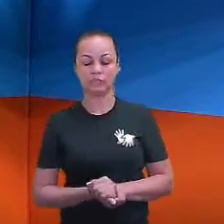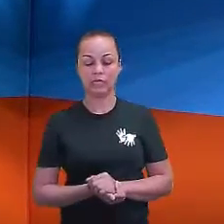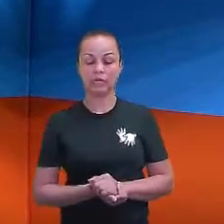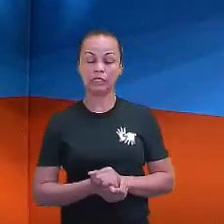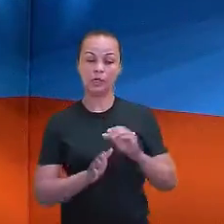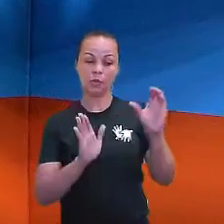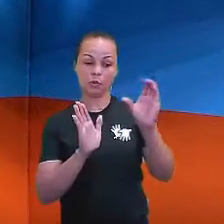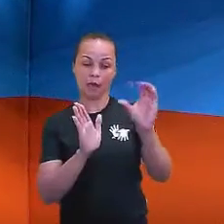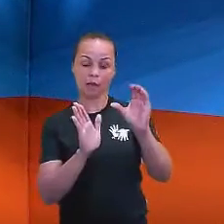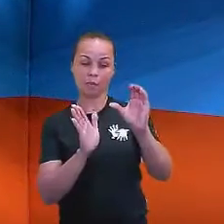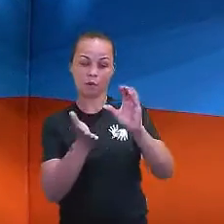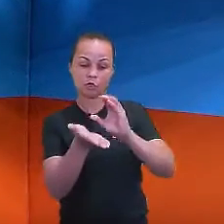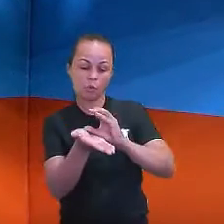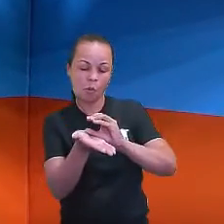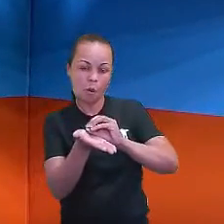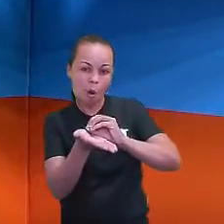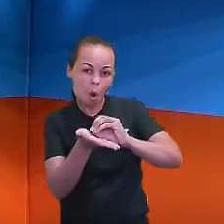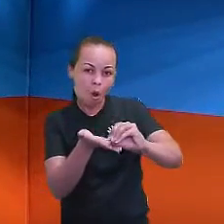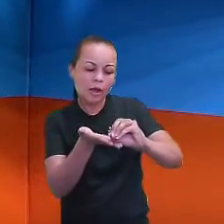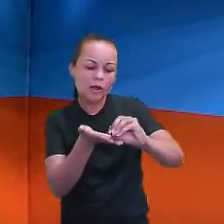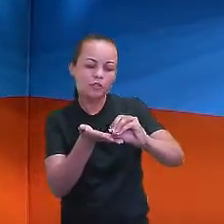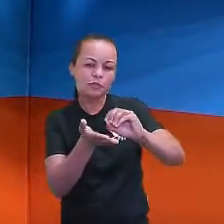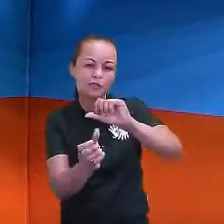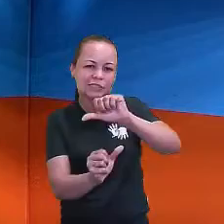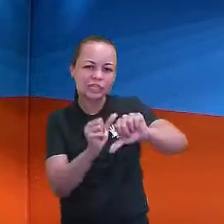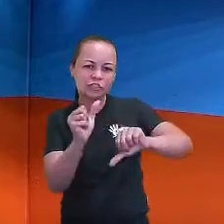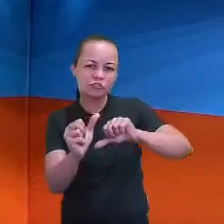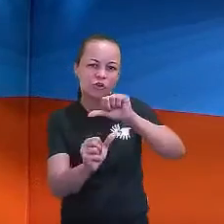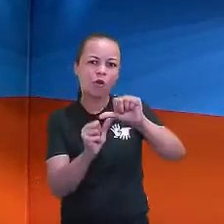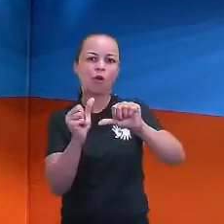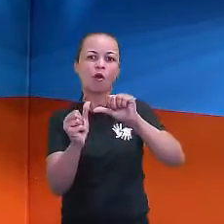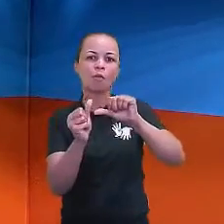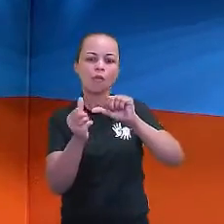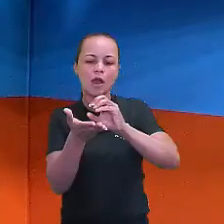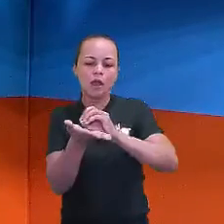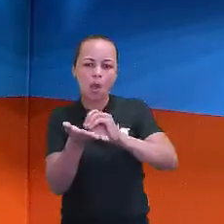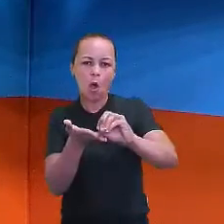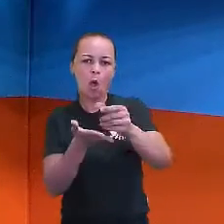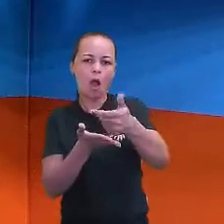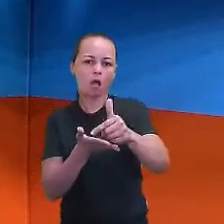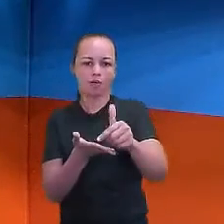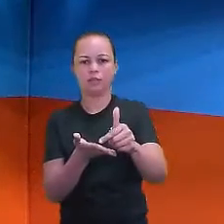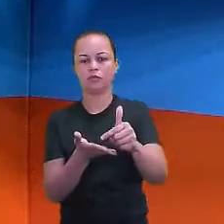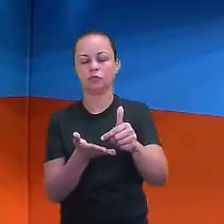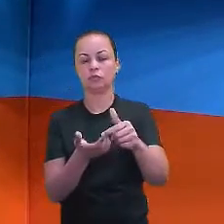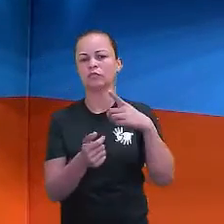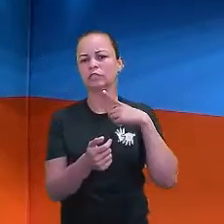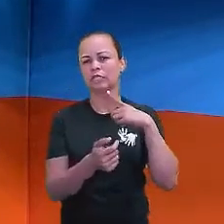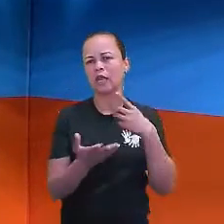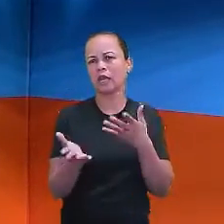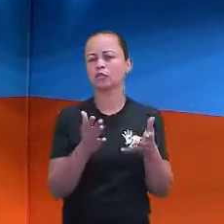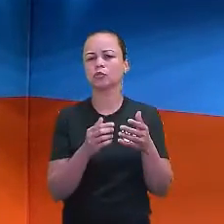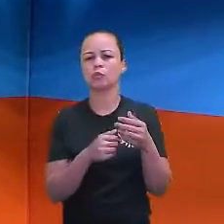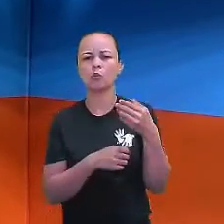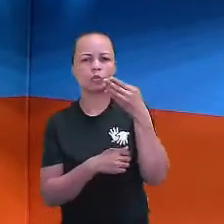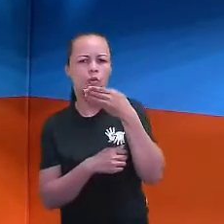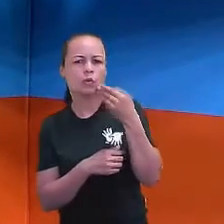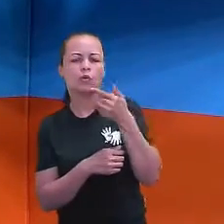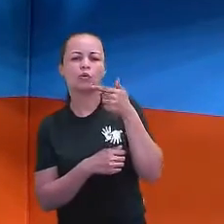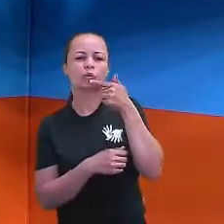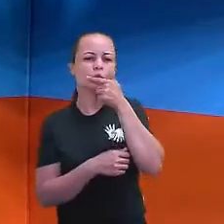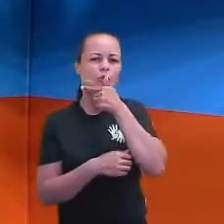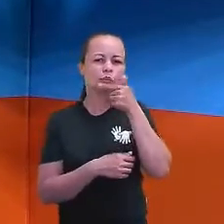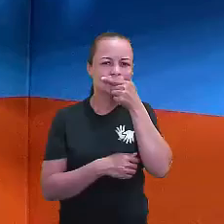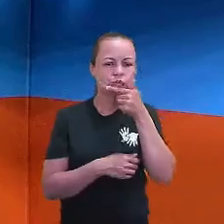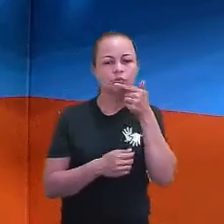inorgânico vai se transformar em um carbono orgânico, tendo como representante os carboidratos, os açúcares, né? Os glicídios.